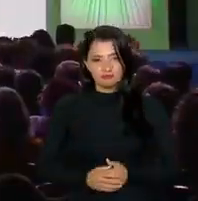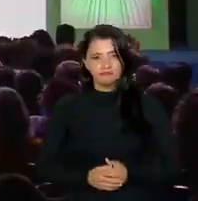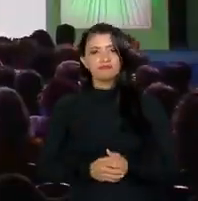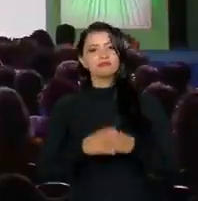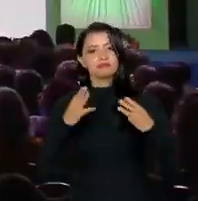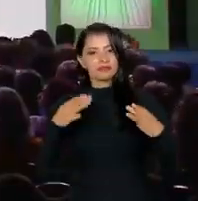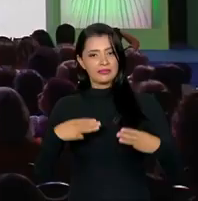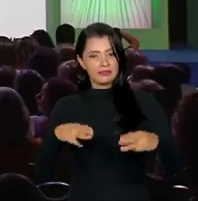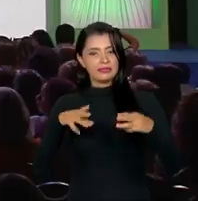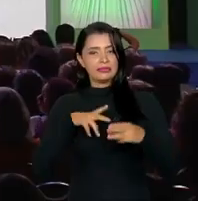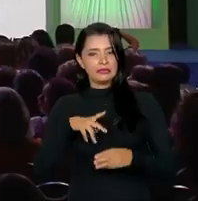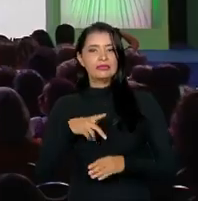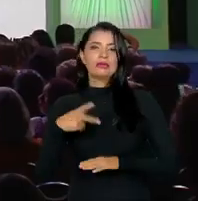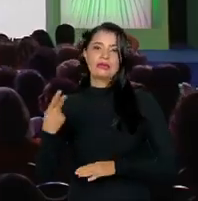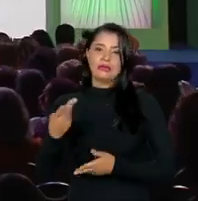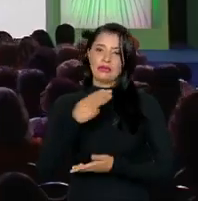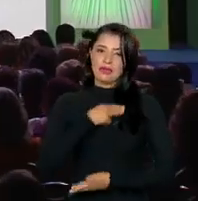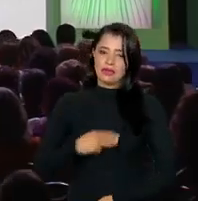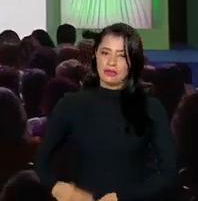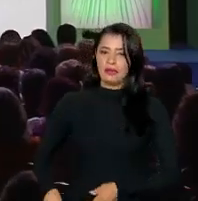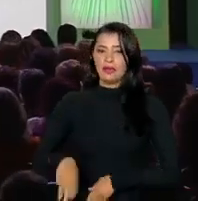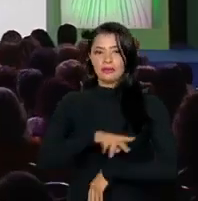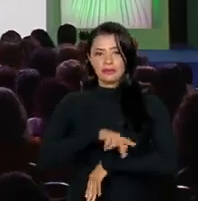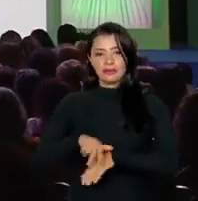Racial, Aniele Franco, seja bem-vinda.